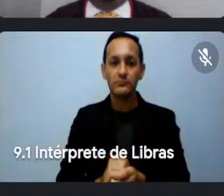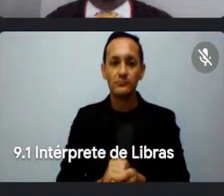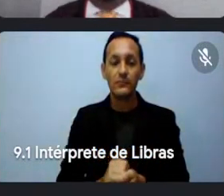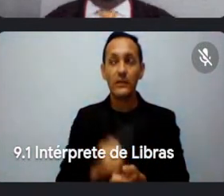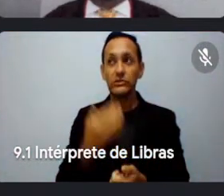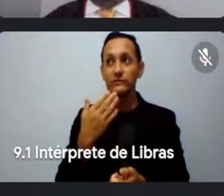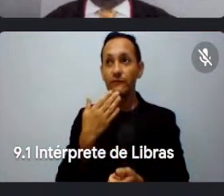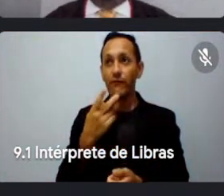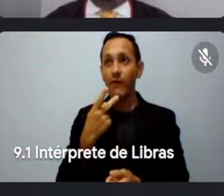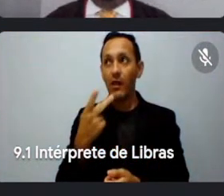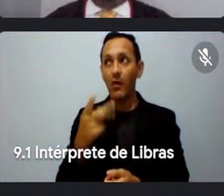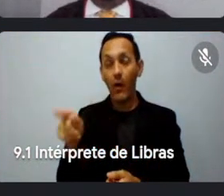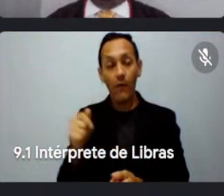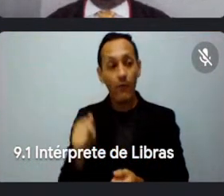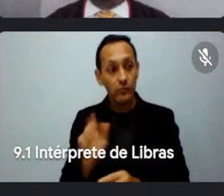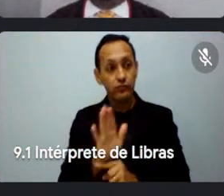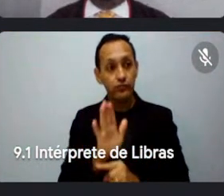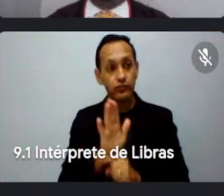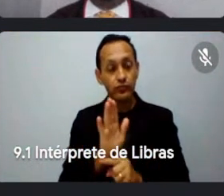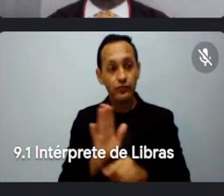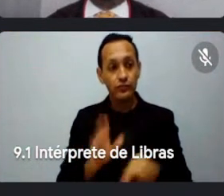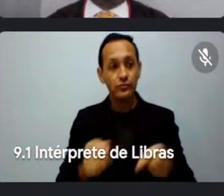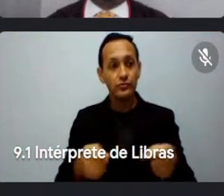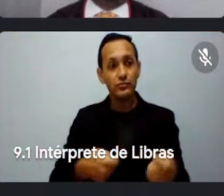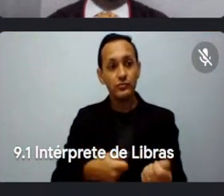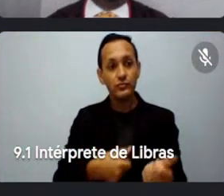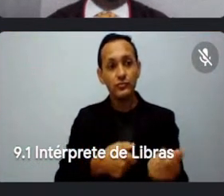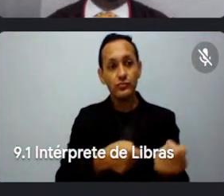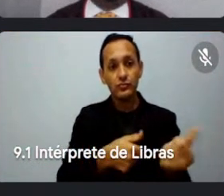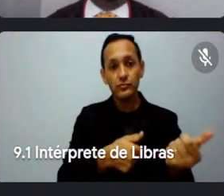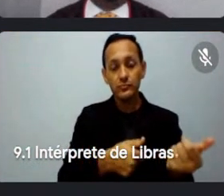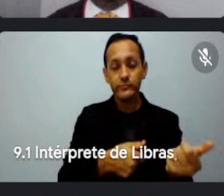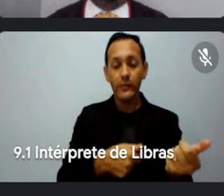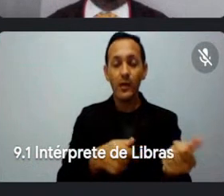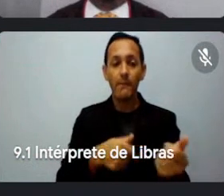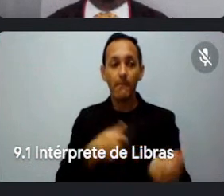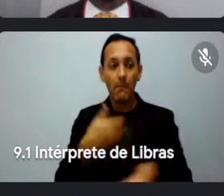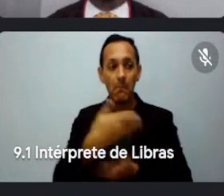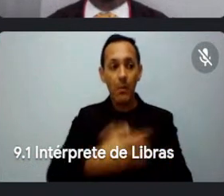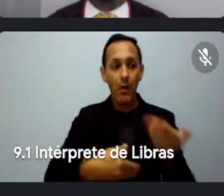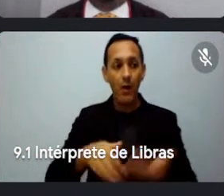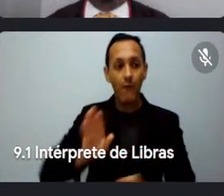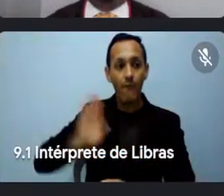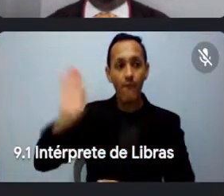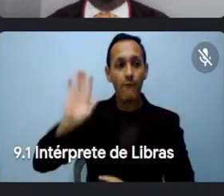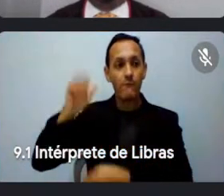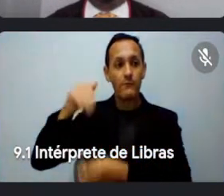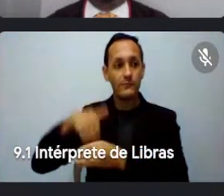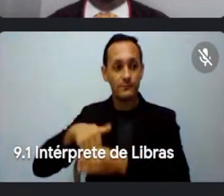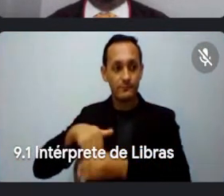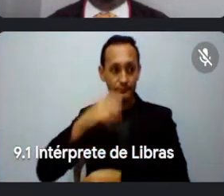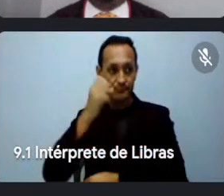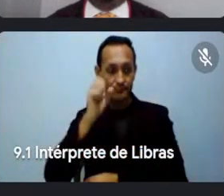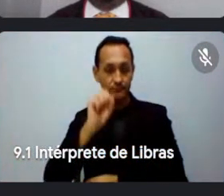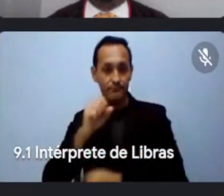apertado vantagem a ela em relação à troca de volto então aqui também eu